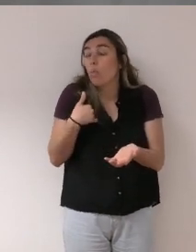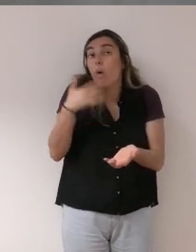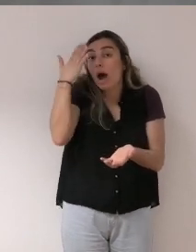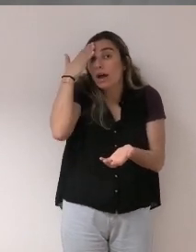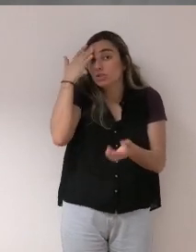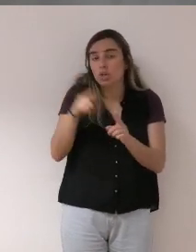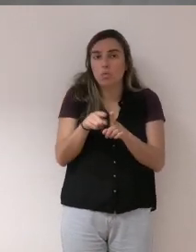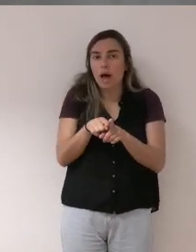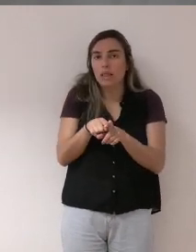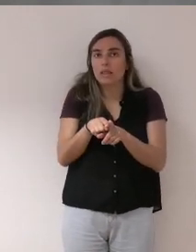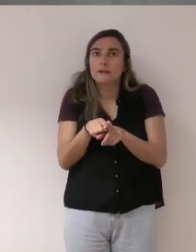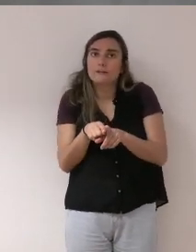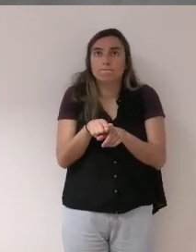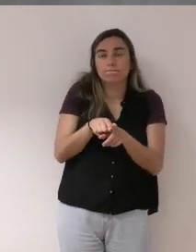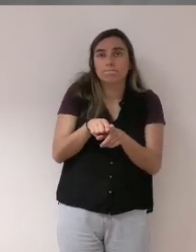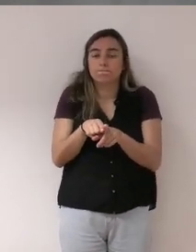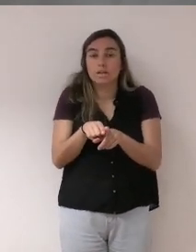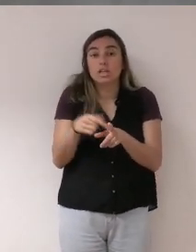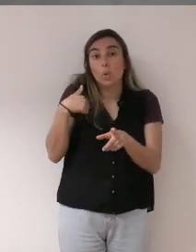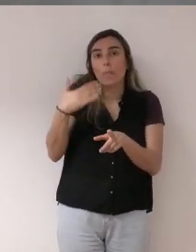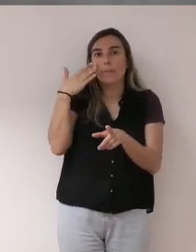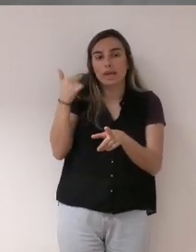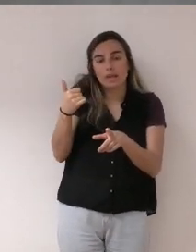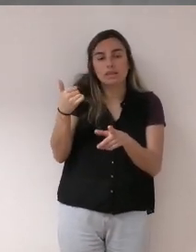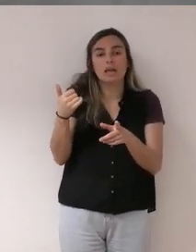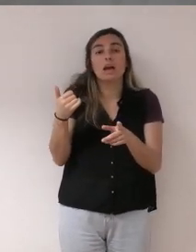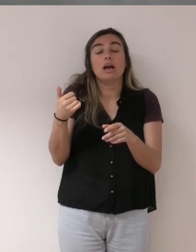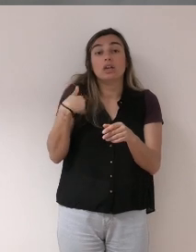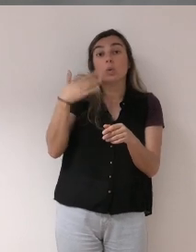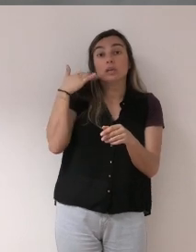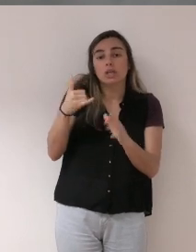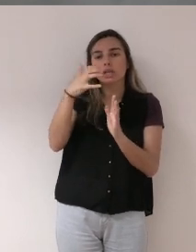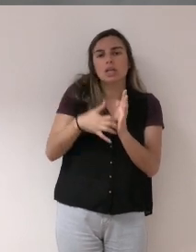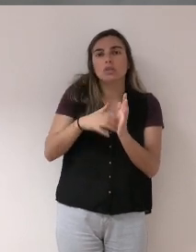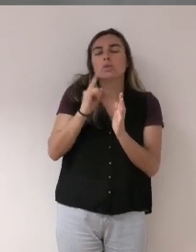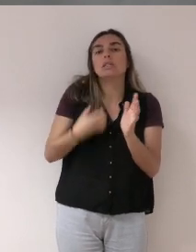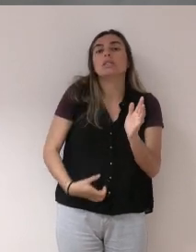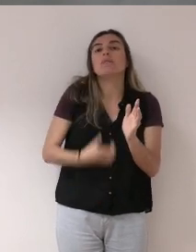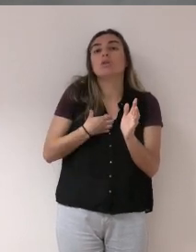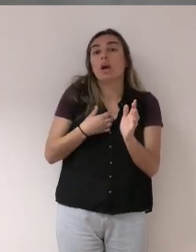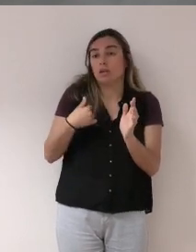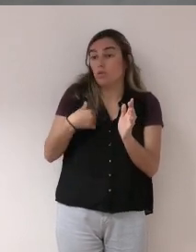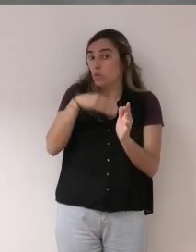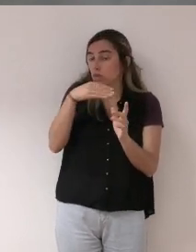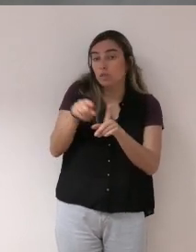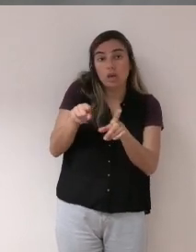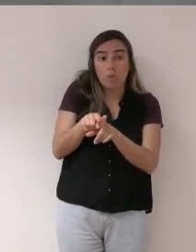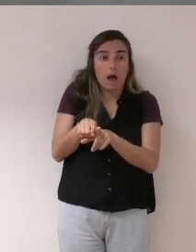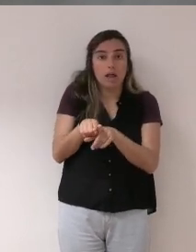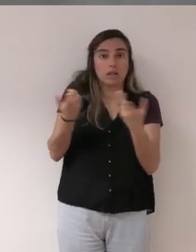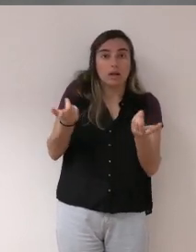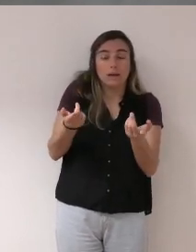Eu diria que não são conservadores. Mas eu tento que sejam frugais, eu tento que sejam... Eu também não digo que são conservadores, acho essa nota